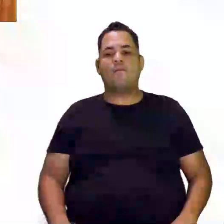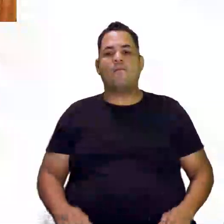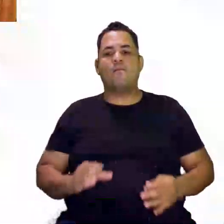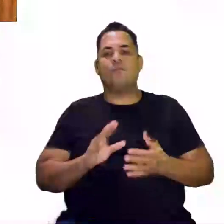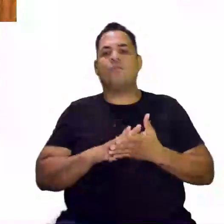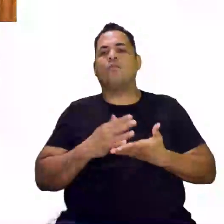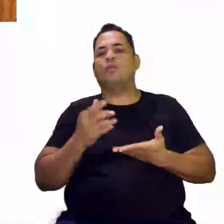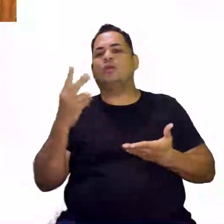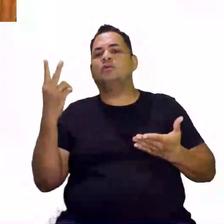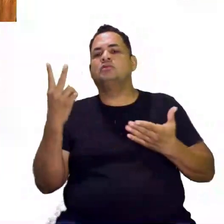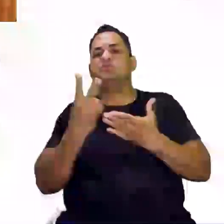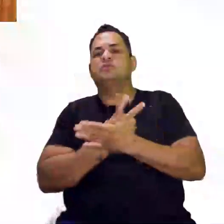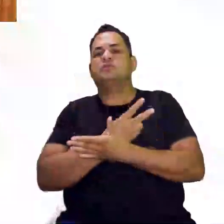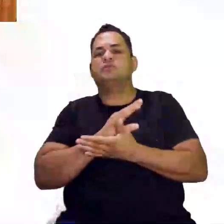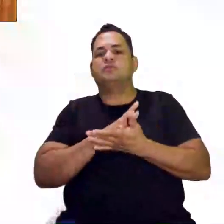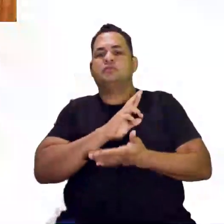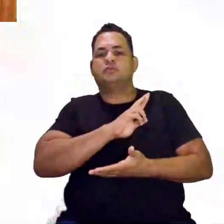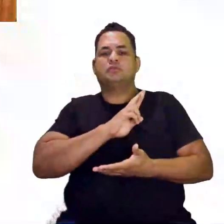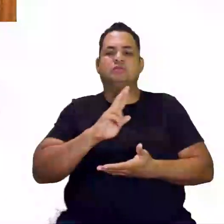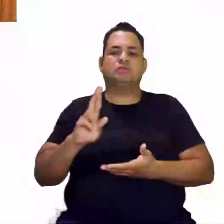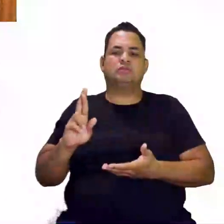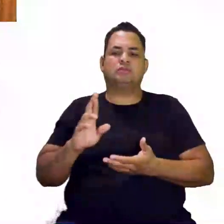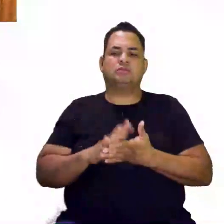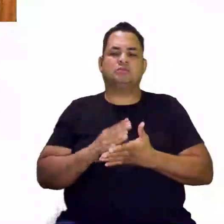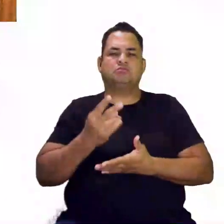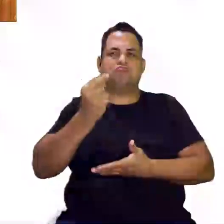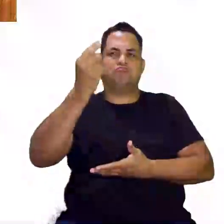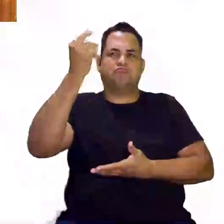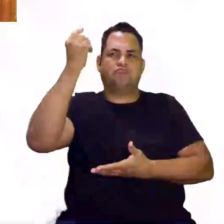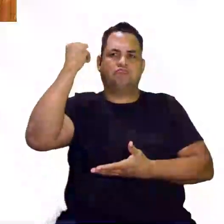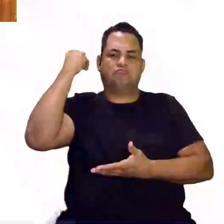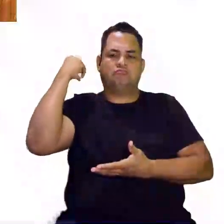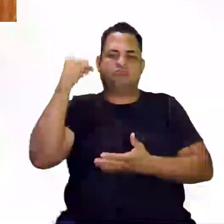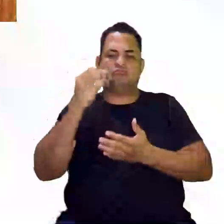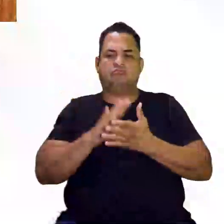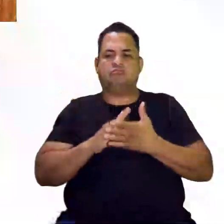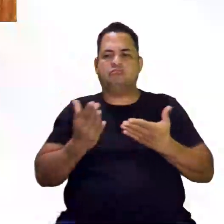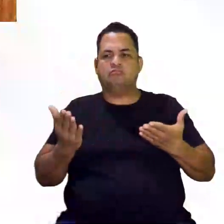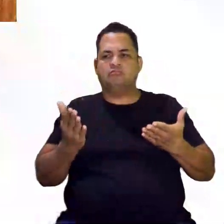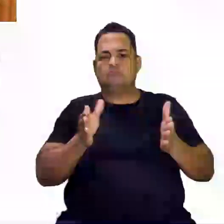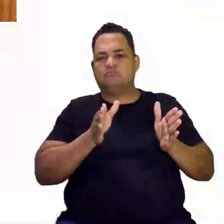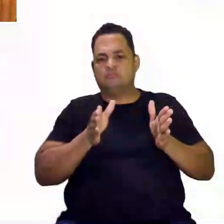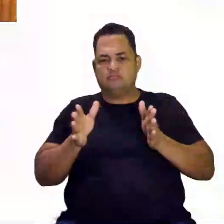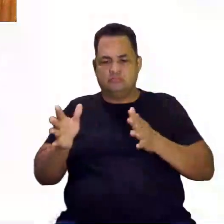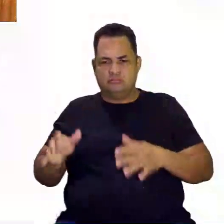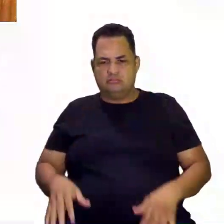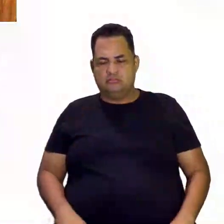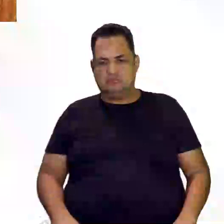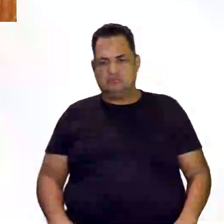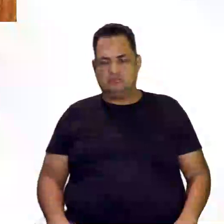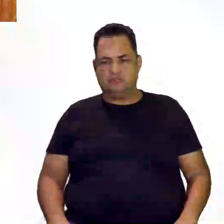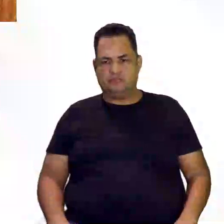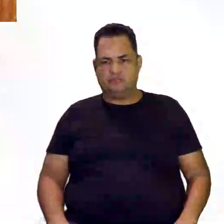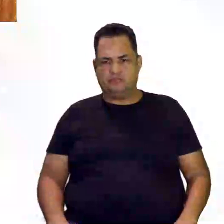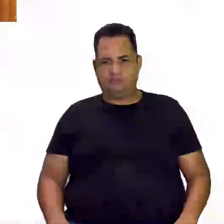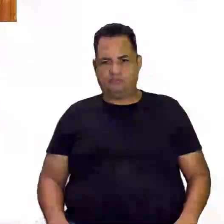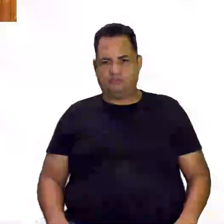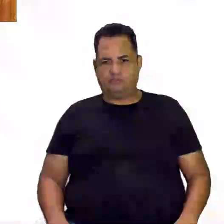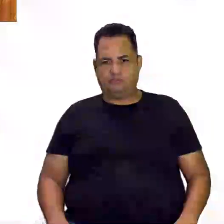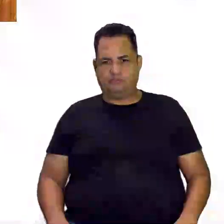os rituais religiosos que eles faziam na época. Aí nesses esses